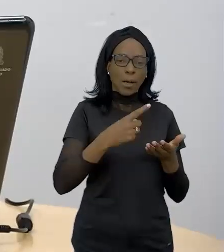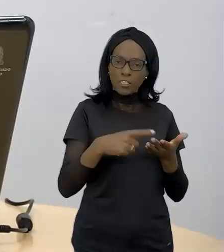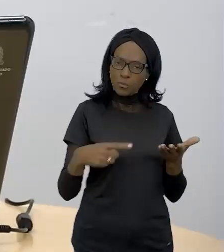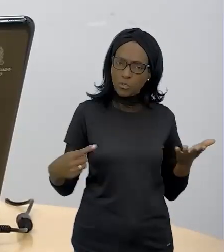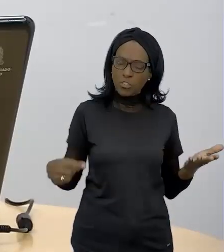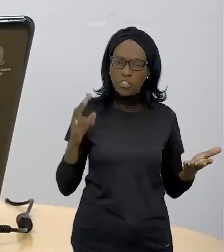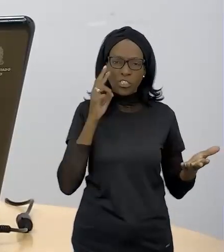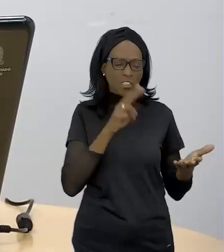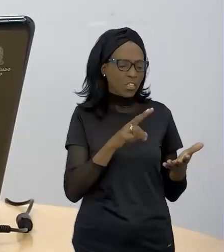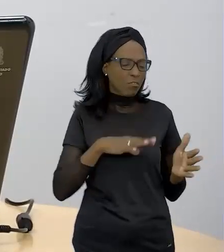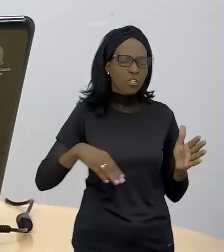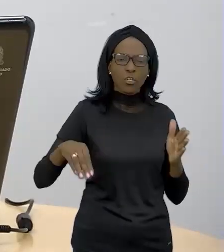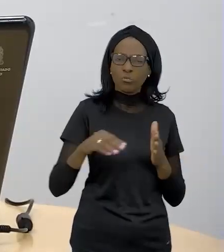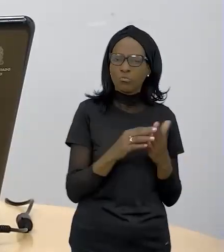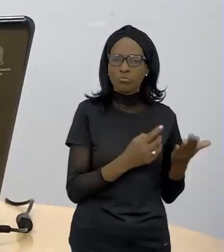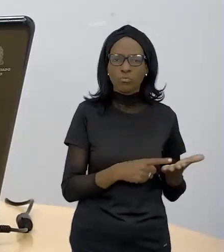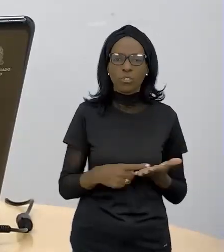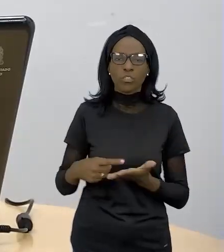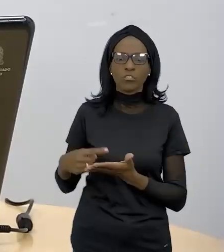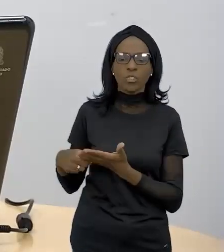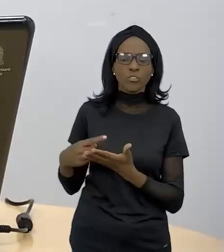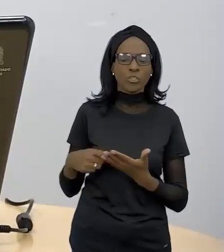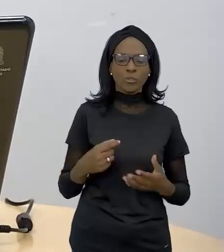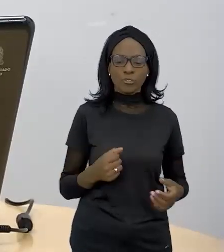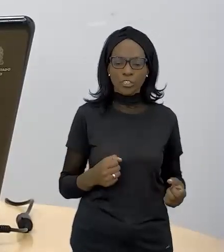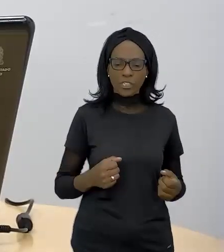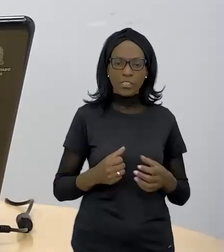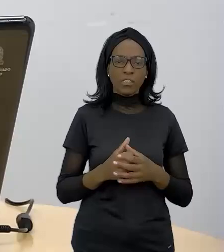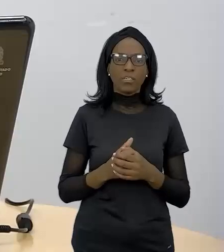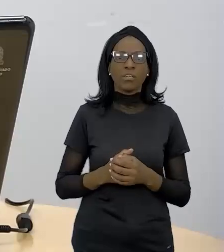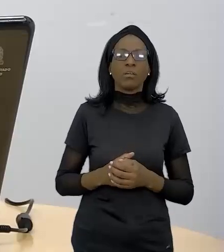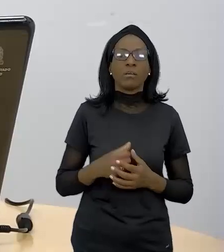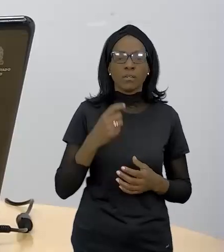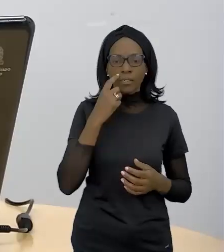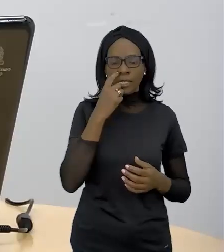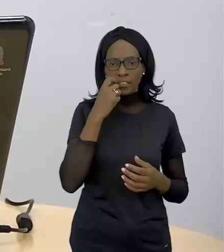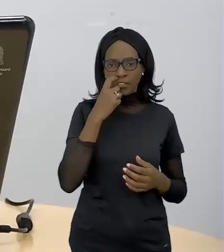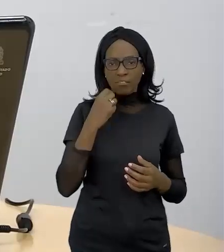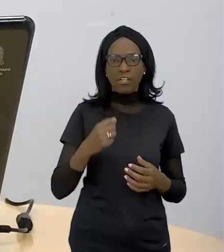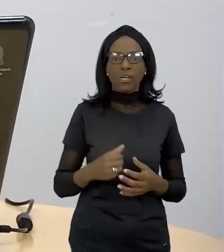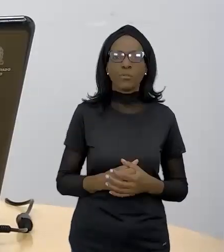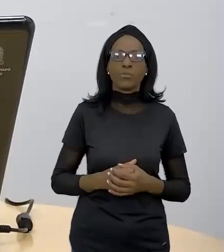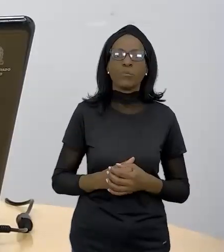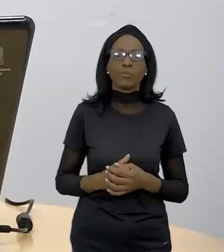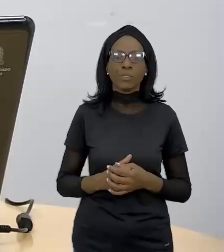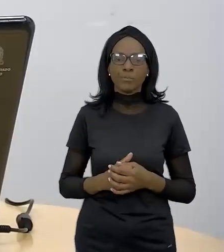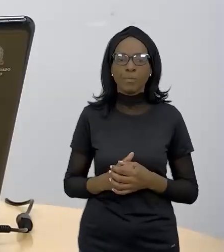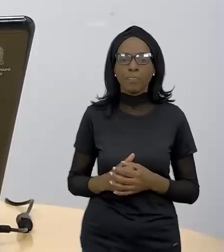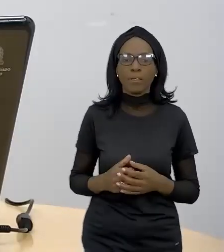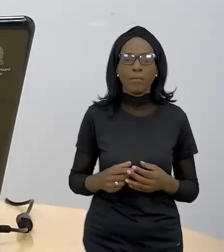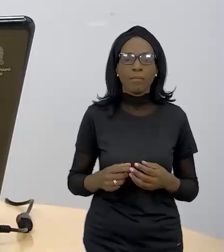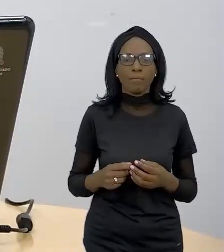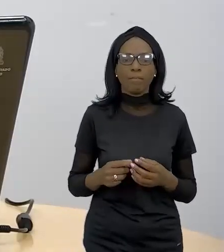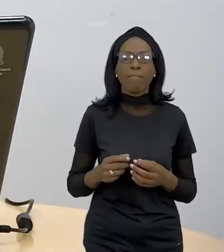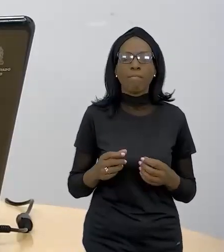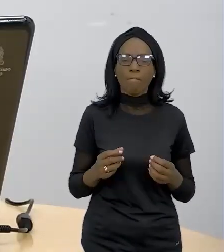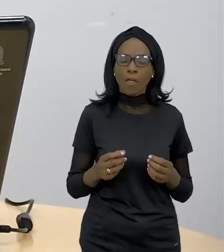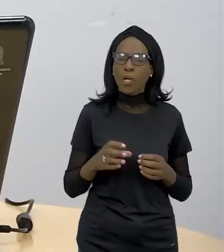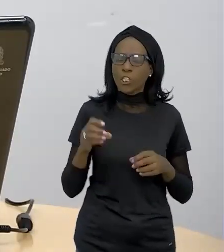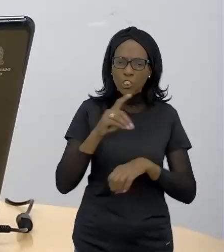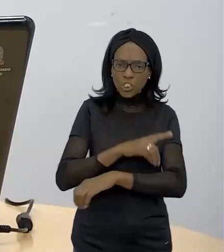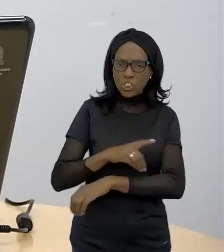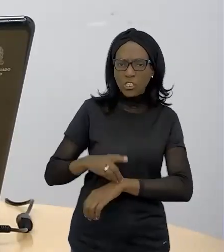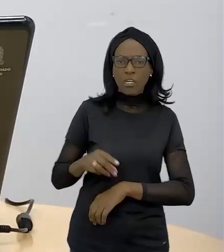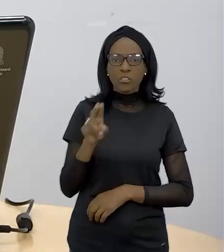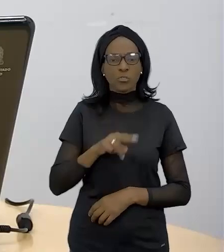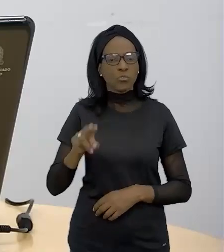gente vê tudo programado, mas vocês podem tirar proveito disso até usando o livro didático, usando